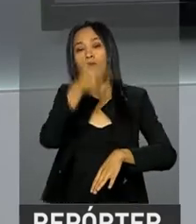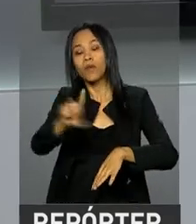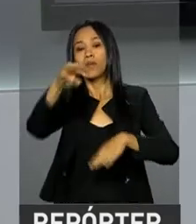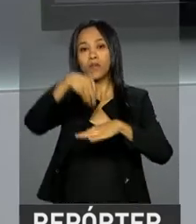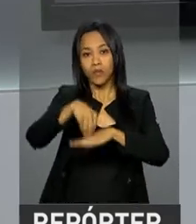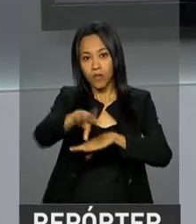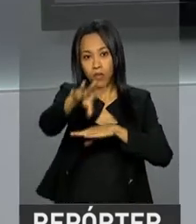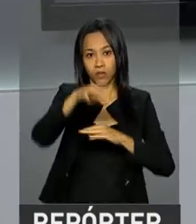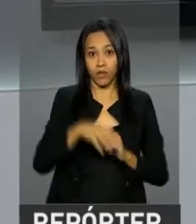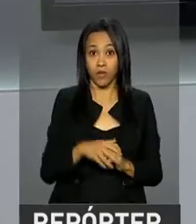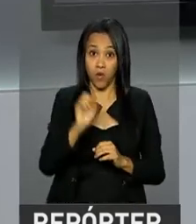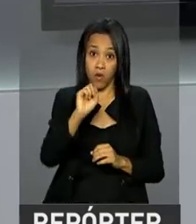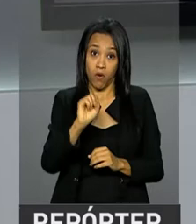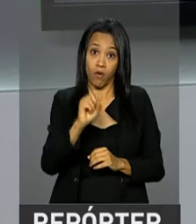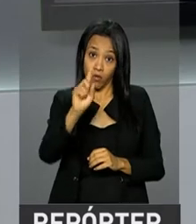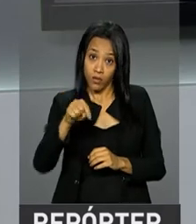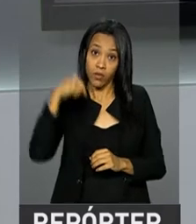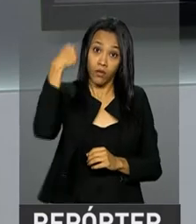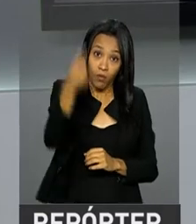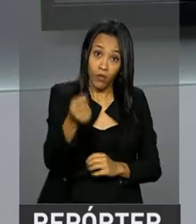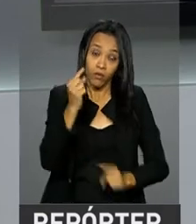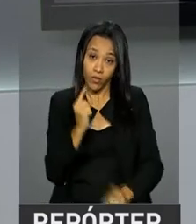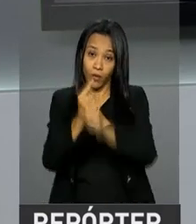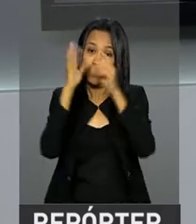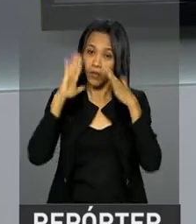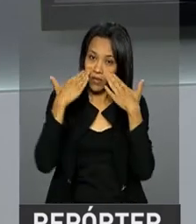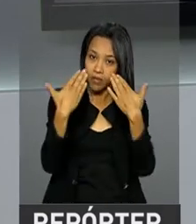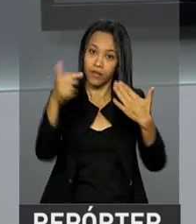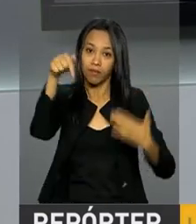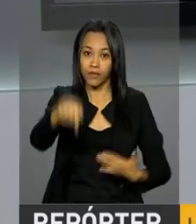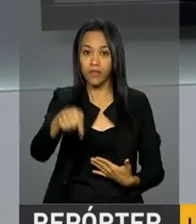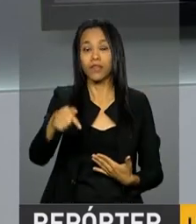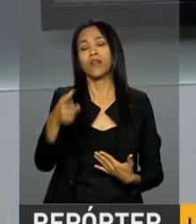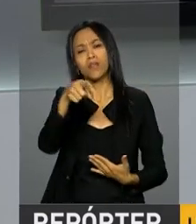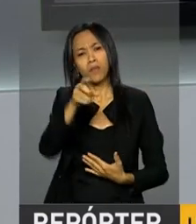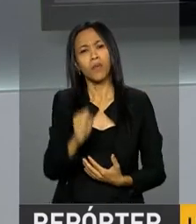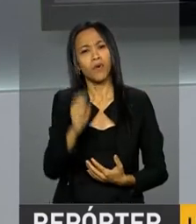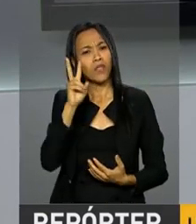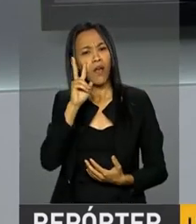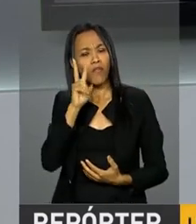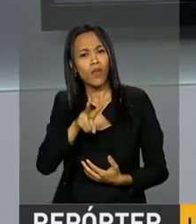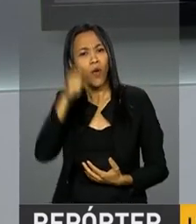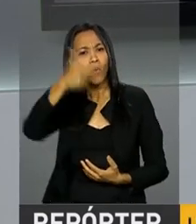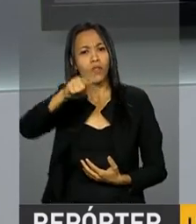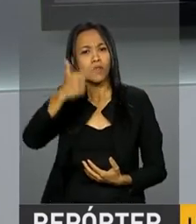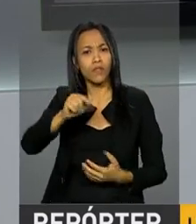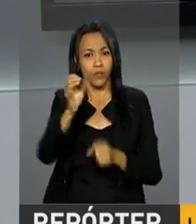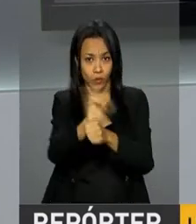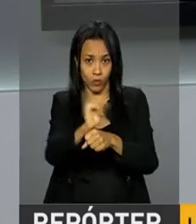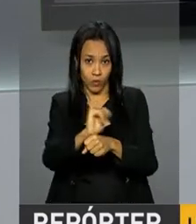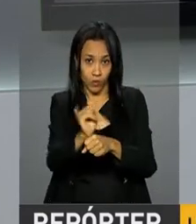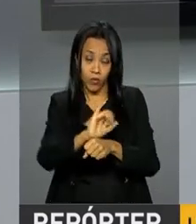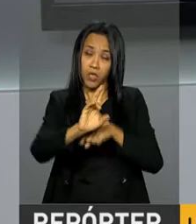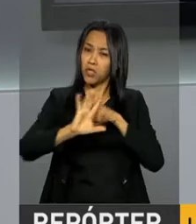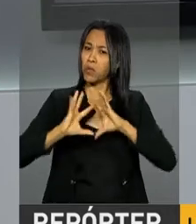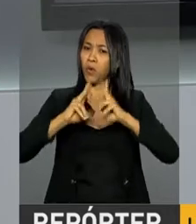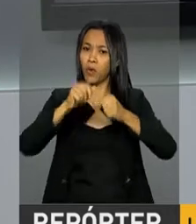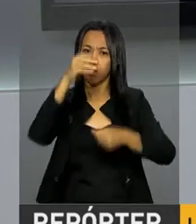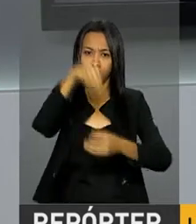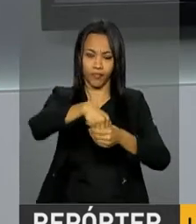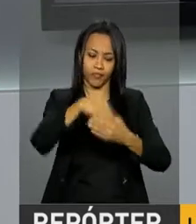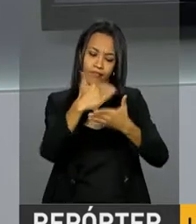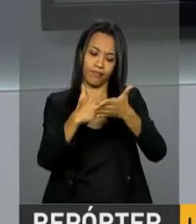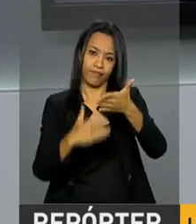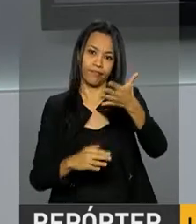outras informações ou em 1 hora na nossa próxima edição. Você pode rever as reportagens no YouTube e toda a programação também está na